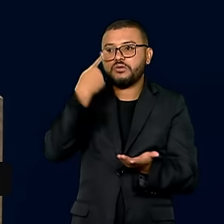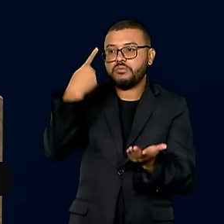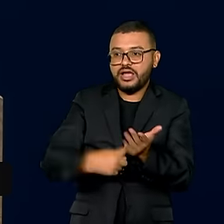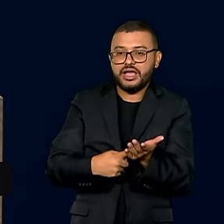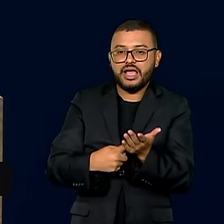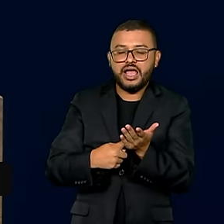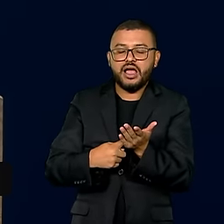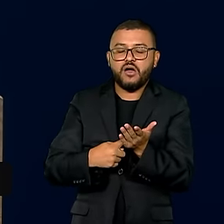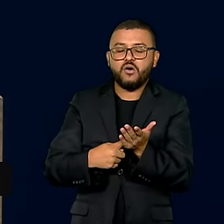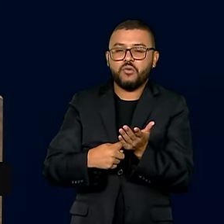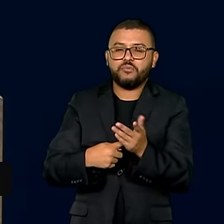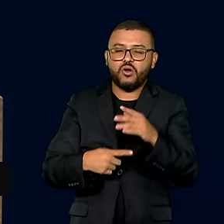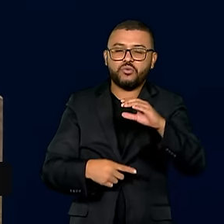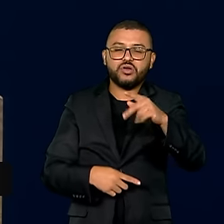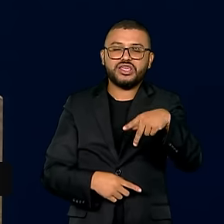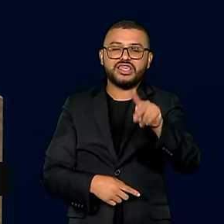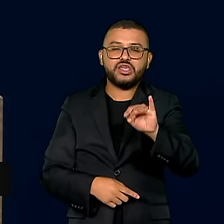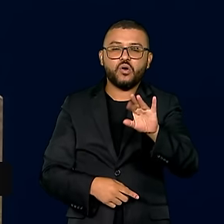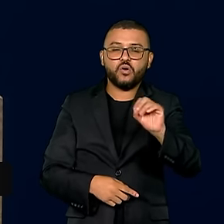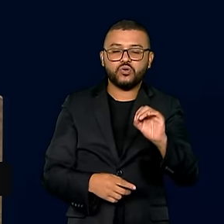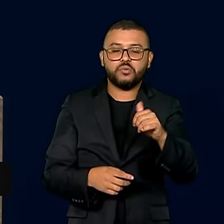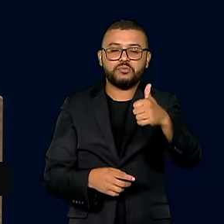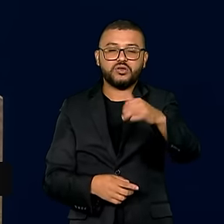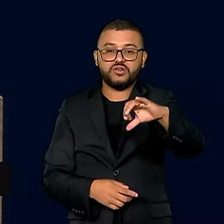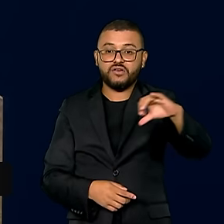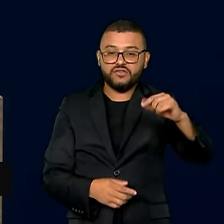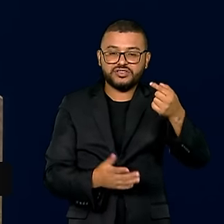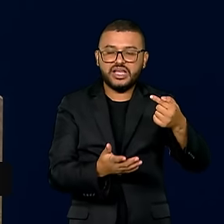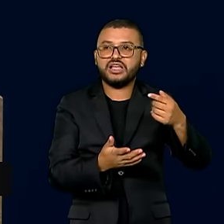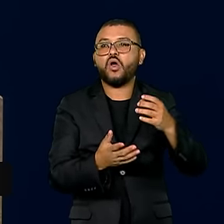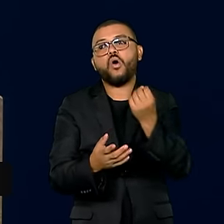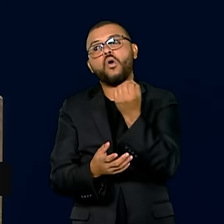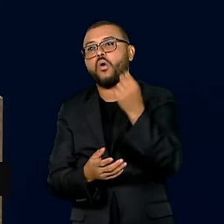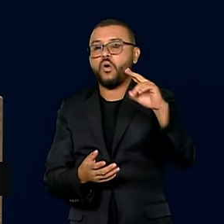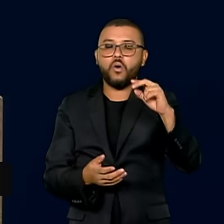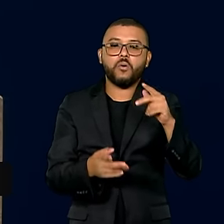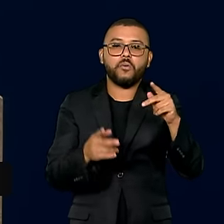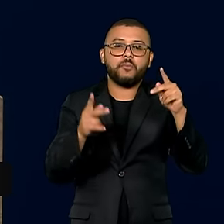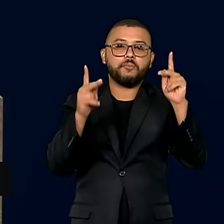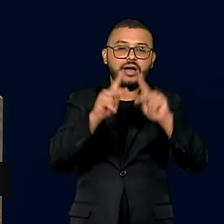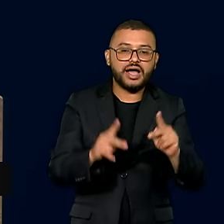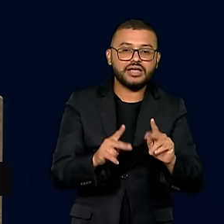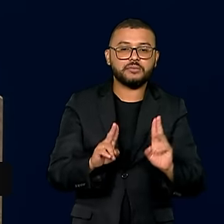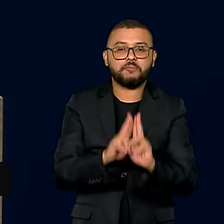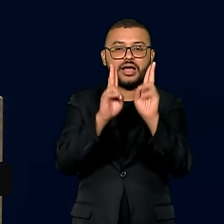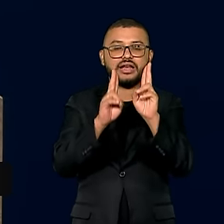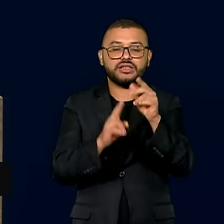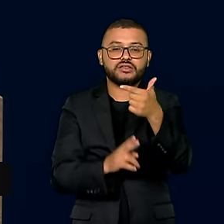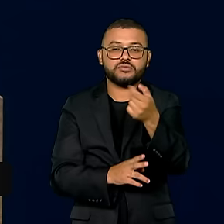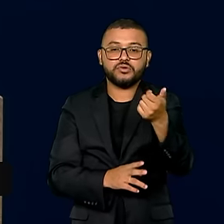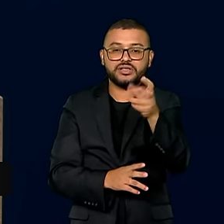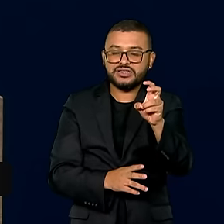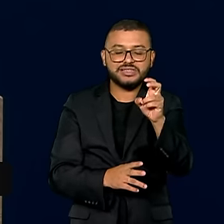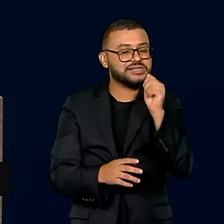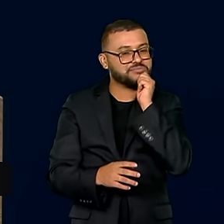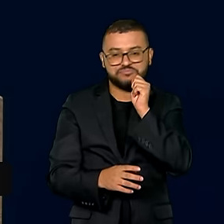Kyoto de 1997 ou os Acordos de Paris de 2015 não sejam